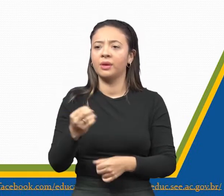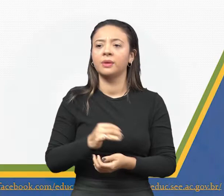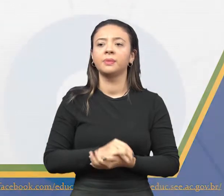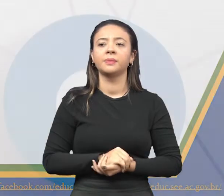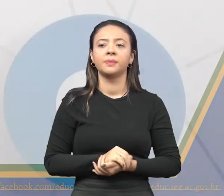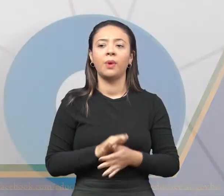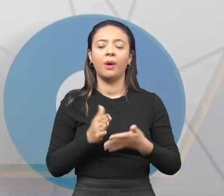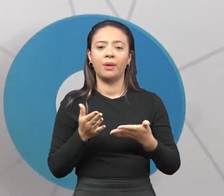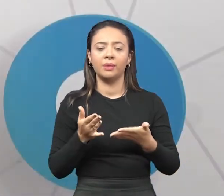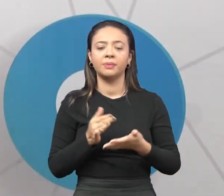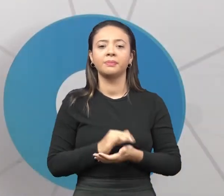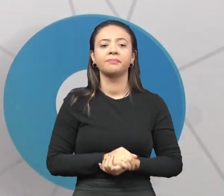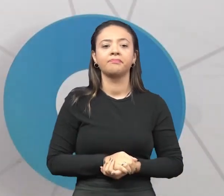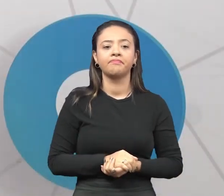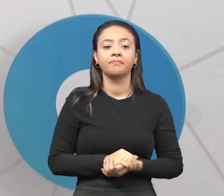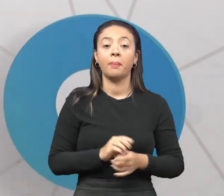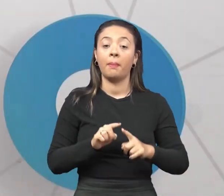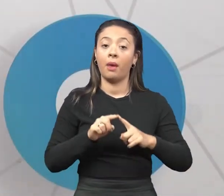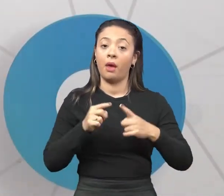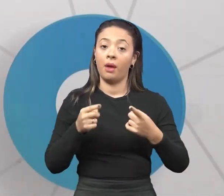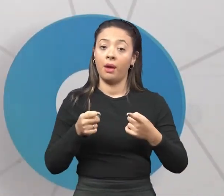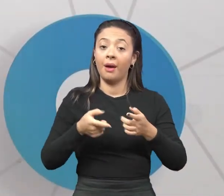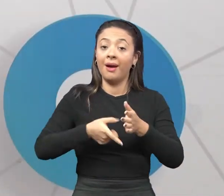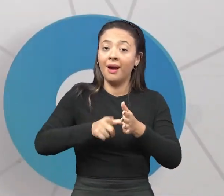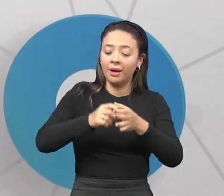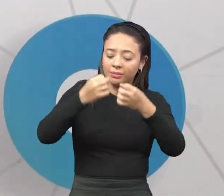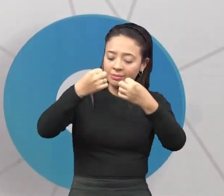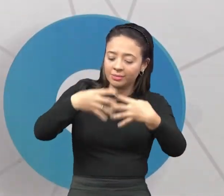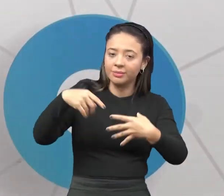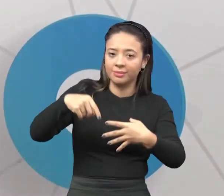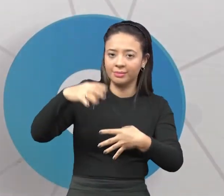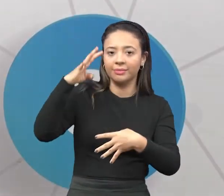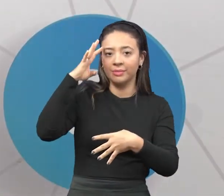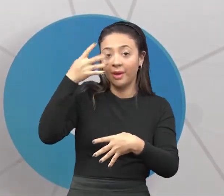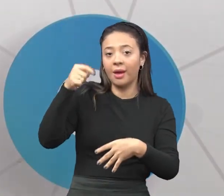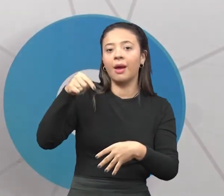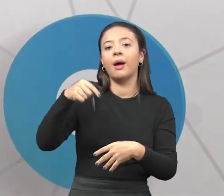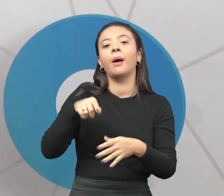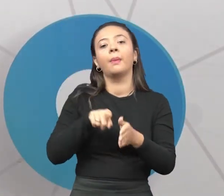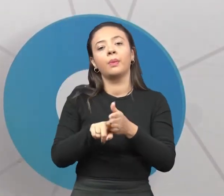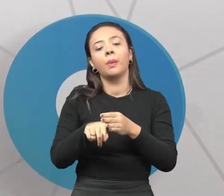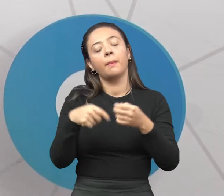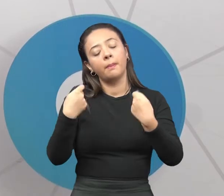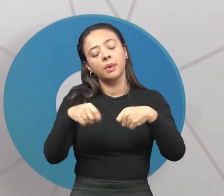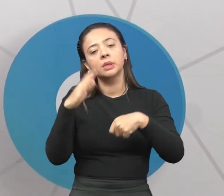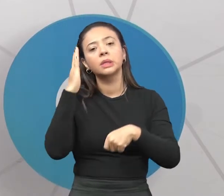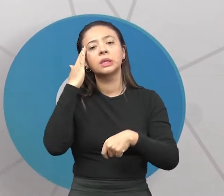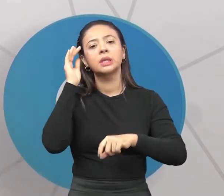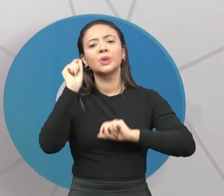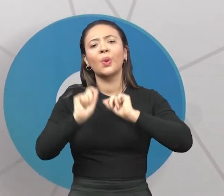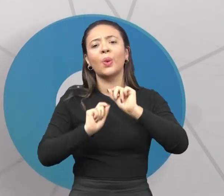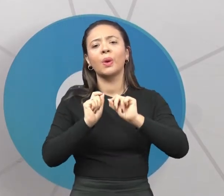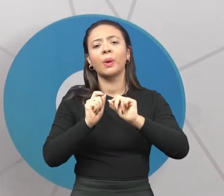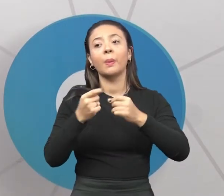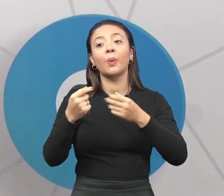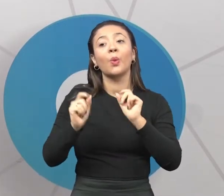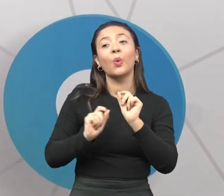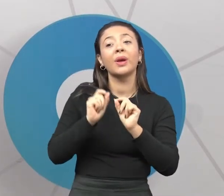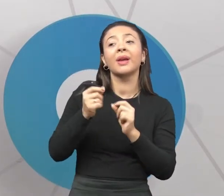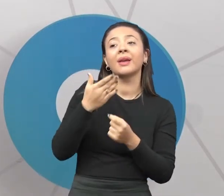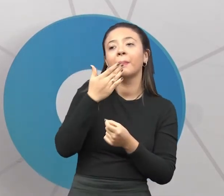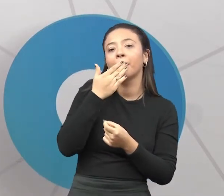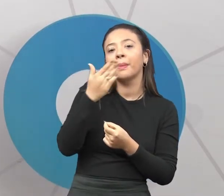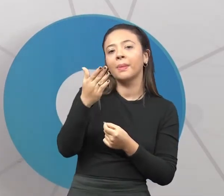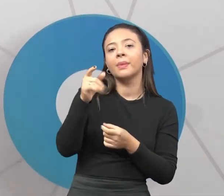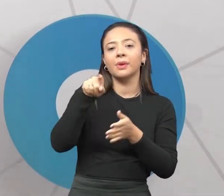horas. Mas antes de resolvermos essa questão, nós precisamos entender o que é que ela nos pede.